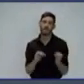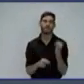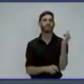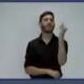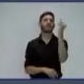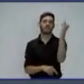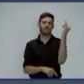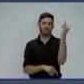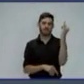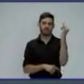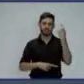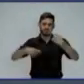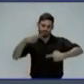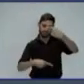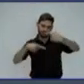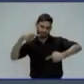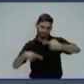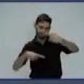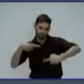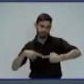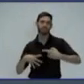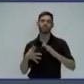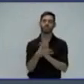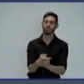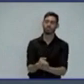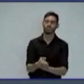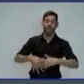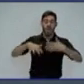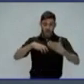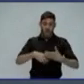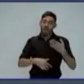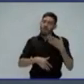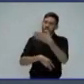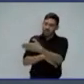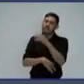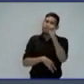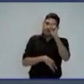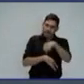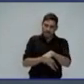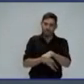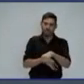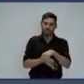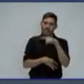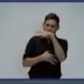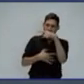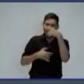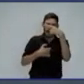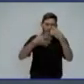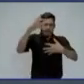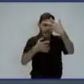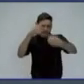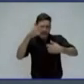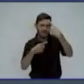sendo discutido. Fui ao Congresso Nacional, sim, e lá expus as razões